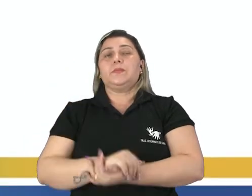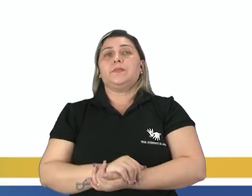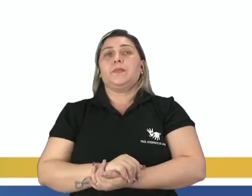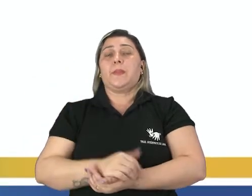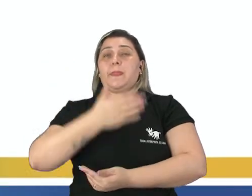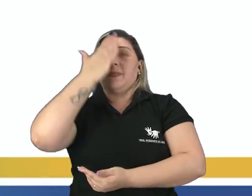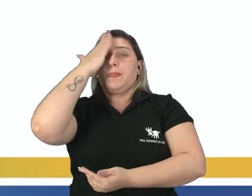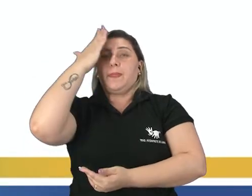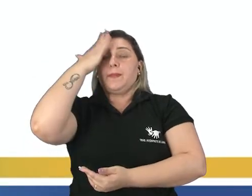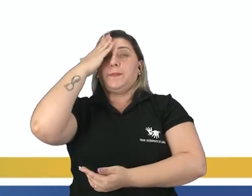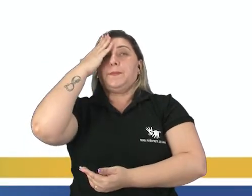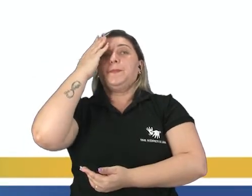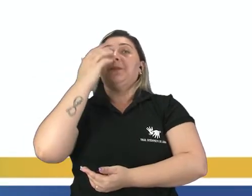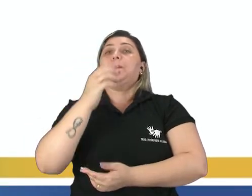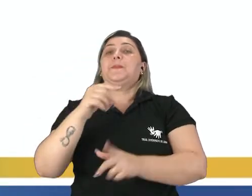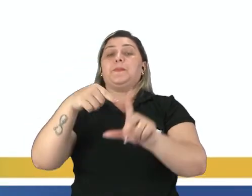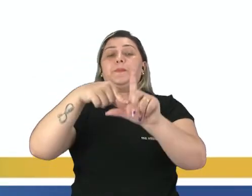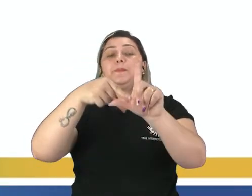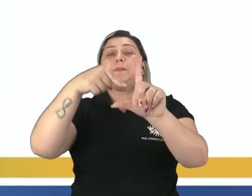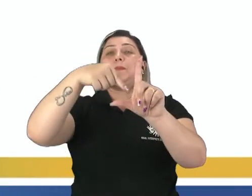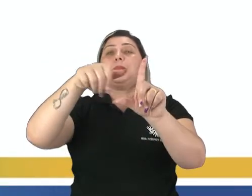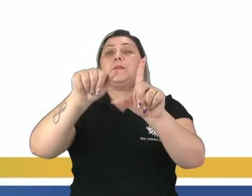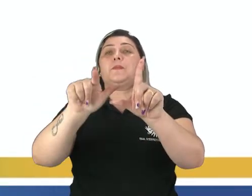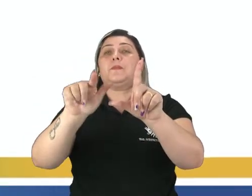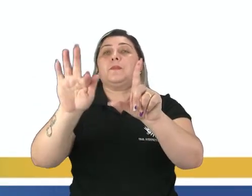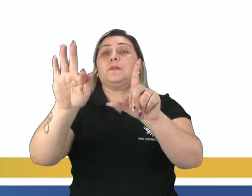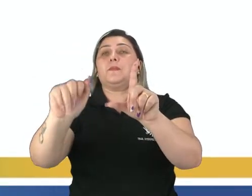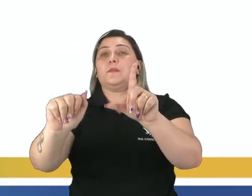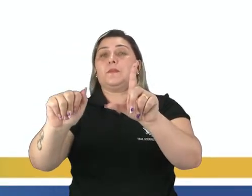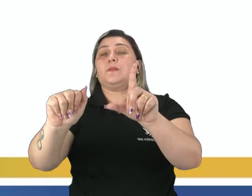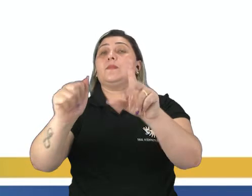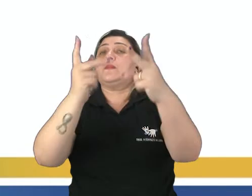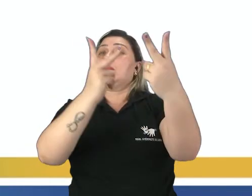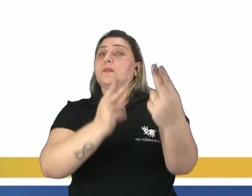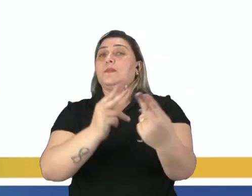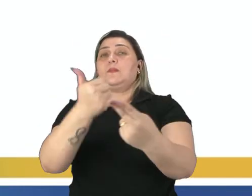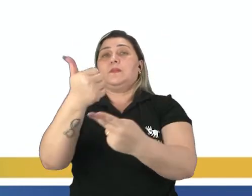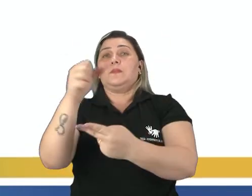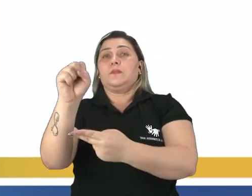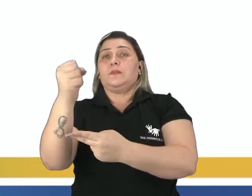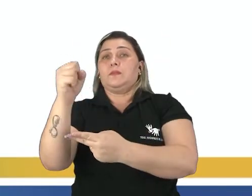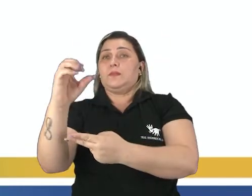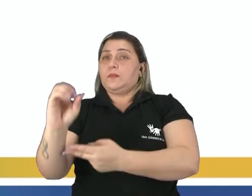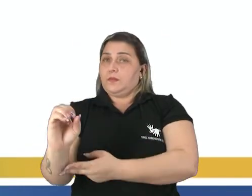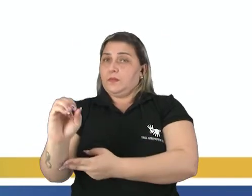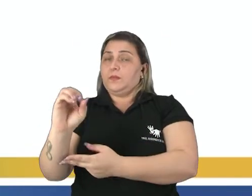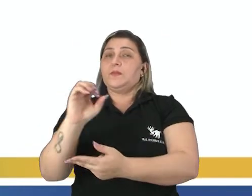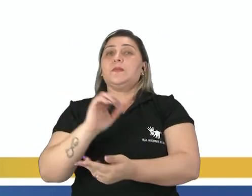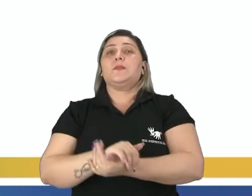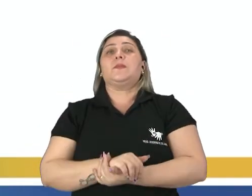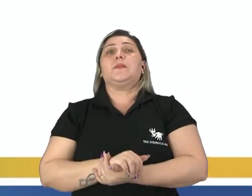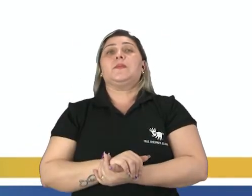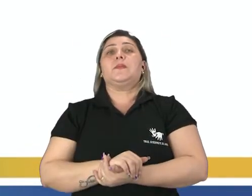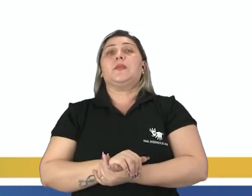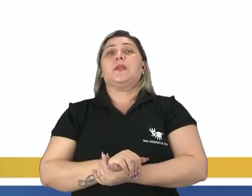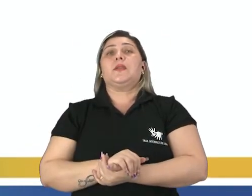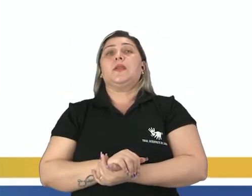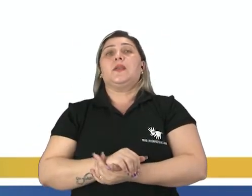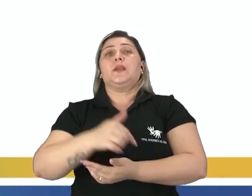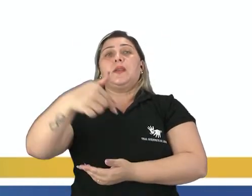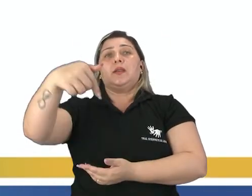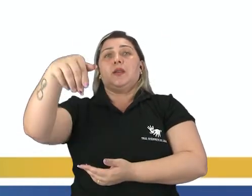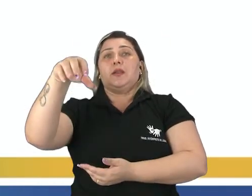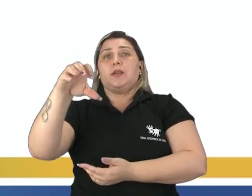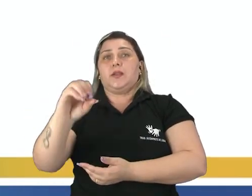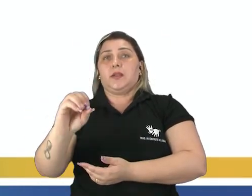Então, sabemos que o ângulo alfa, né, vai ser igual a 180, o número 70 e